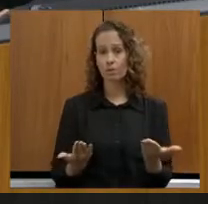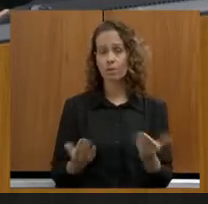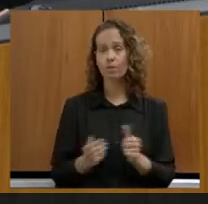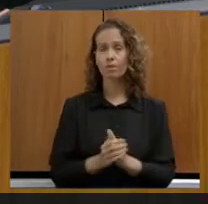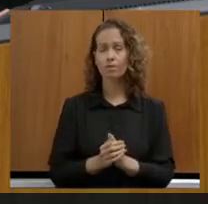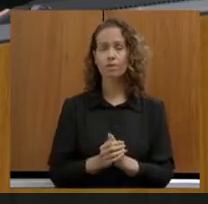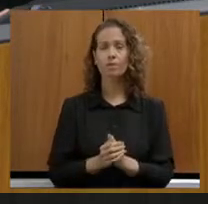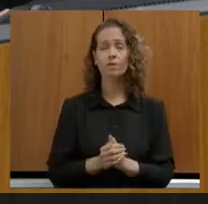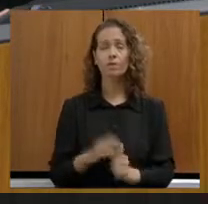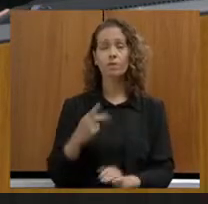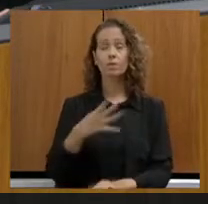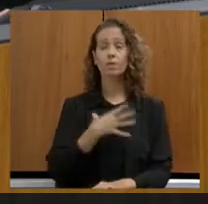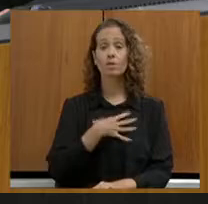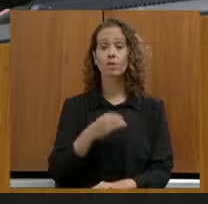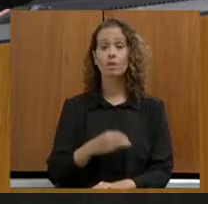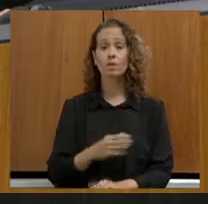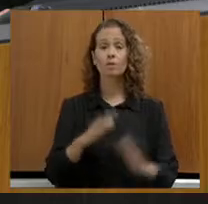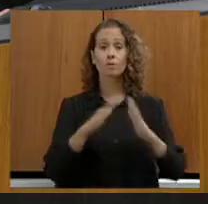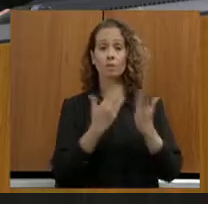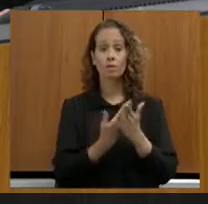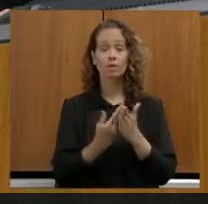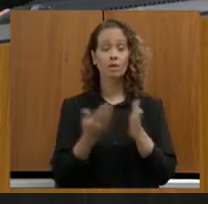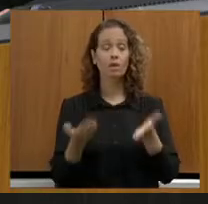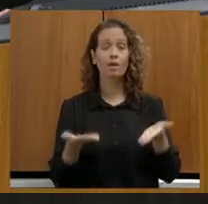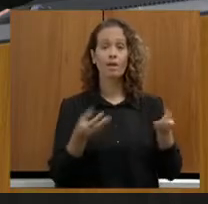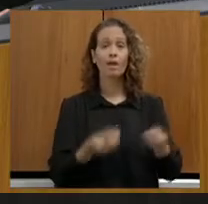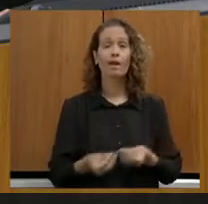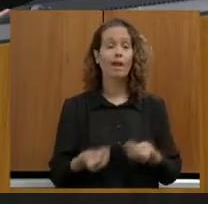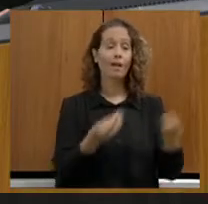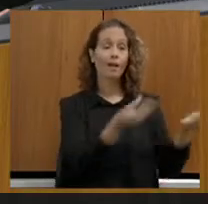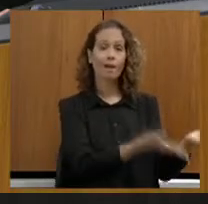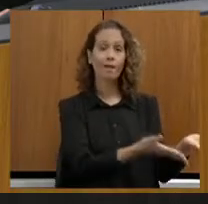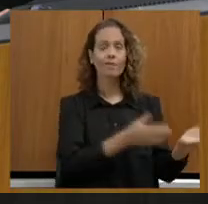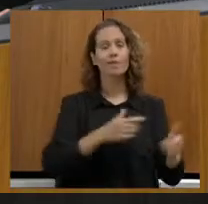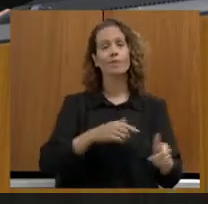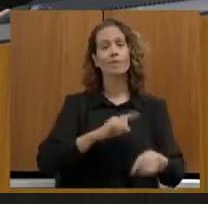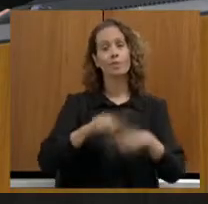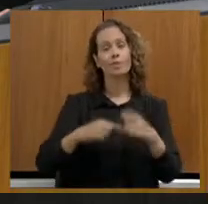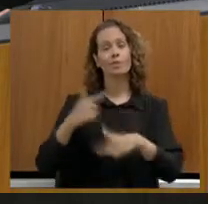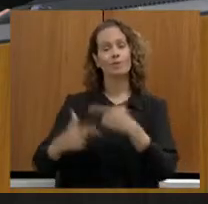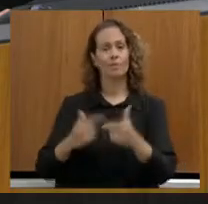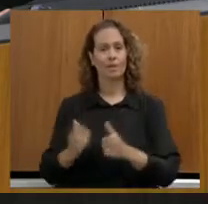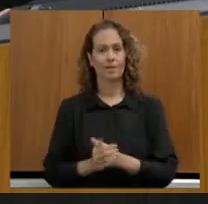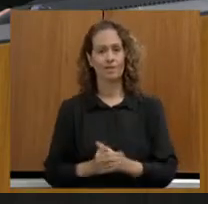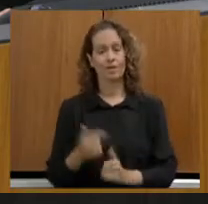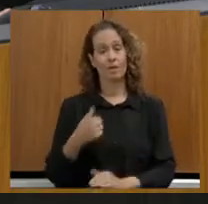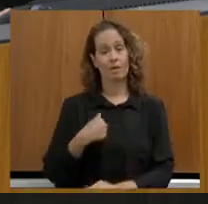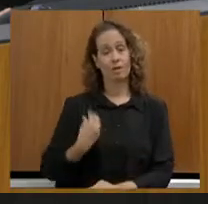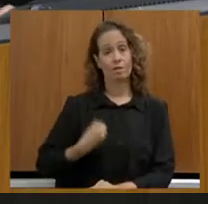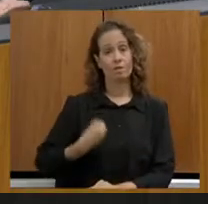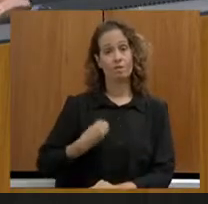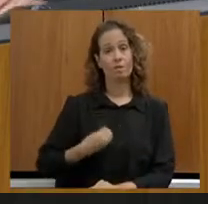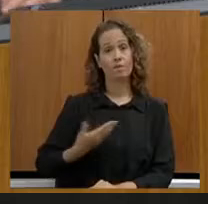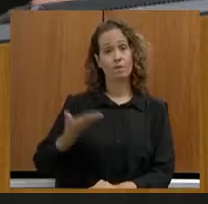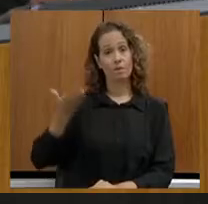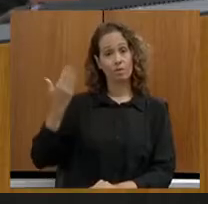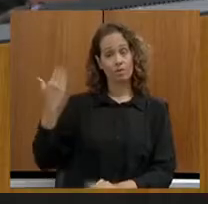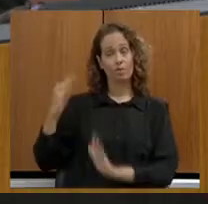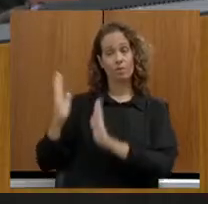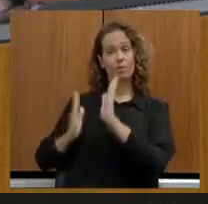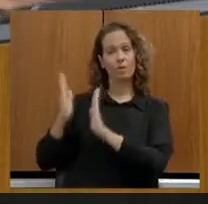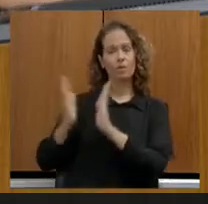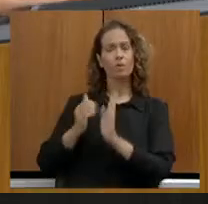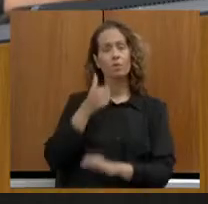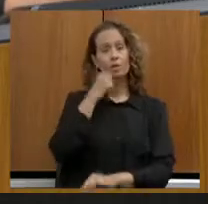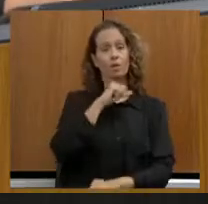deixam seus filhos na escola para trabalhar mas eu vivi numa época que o pai e a mãe